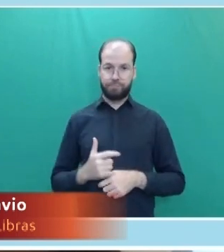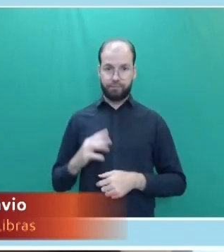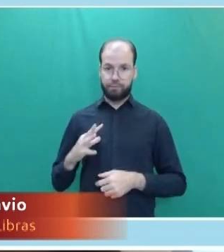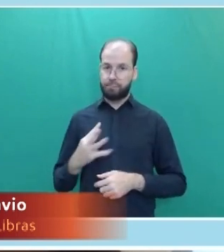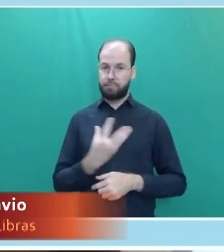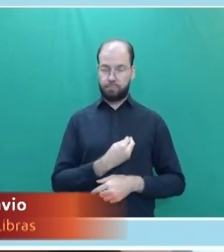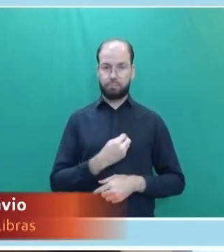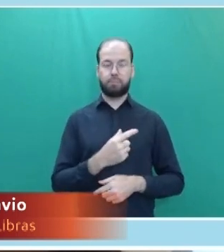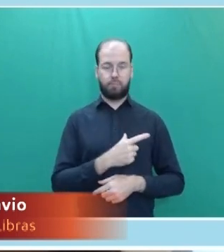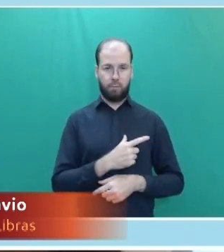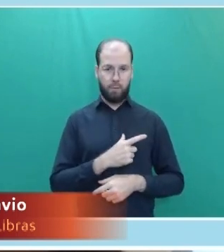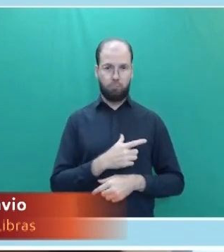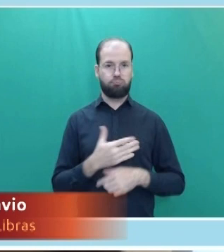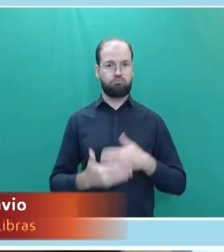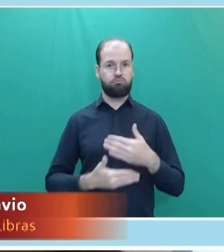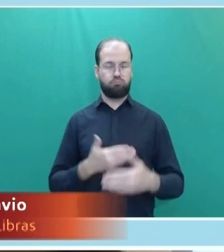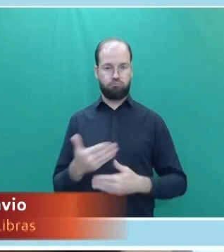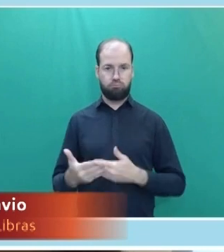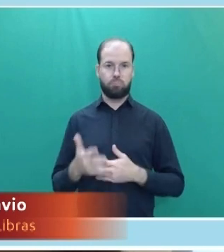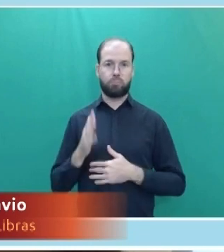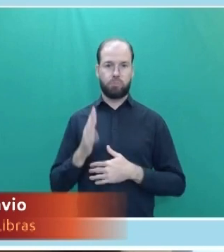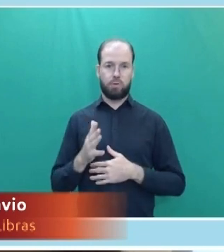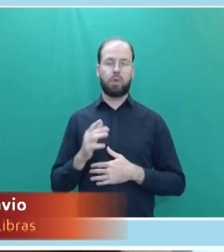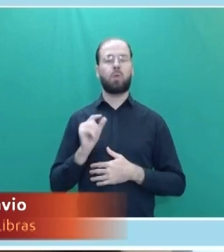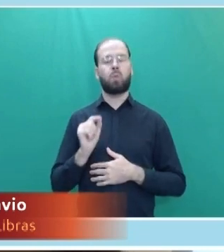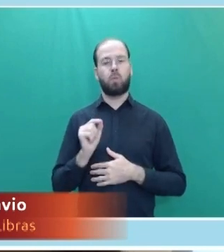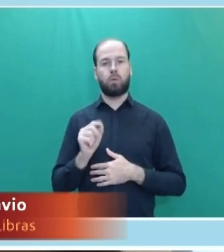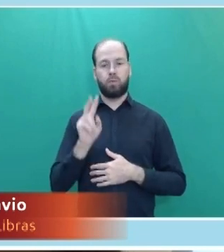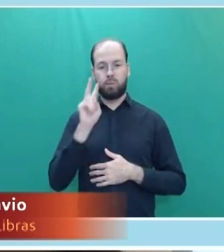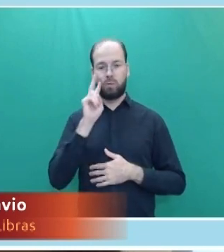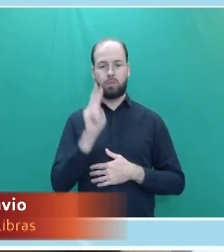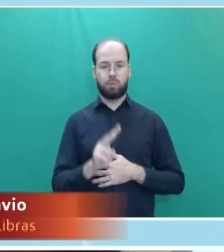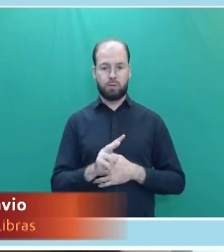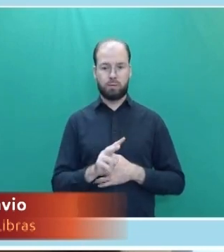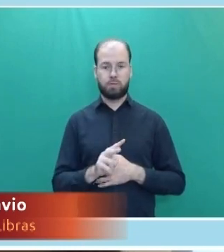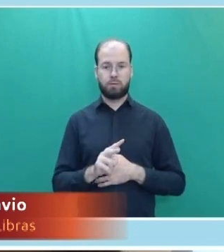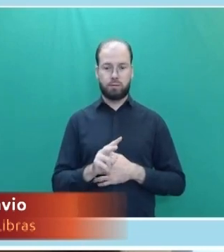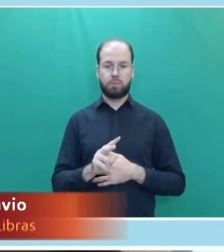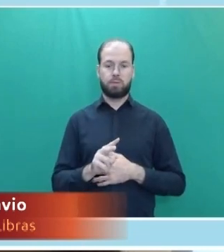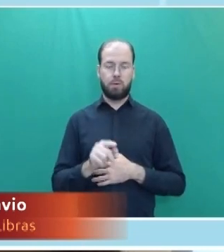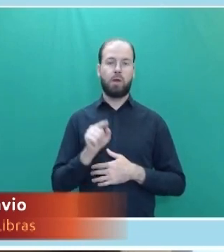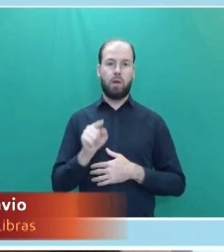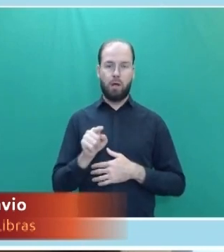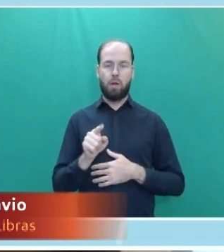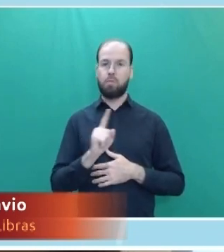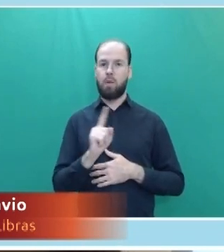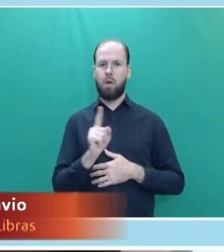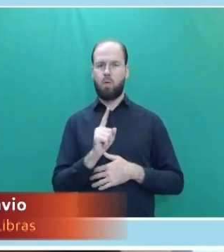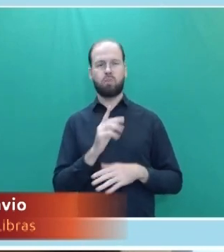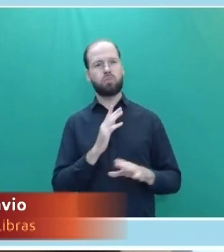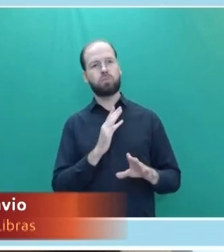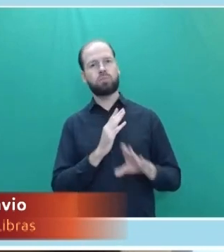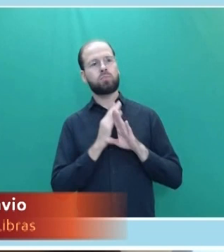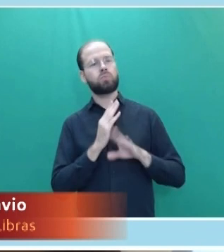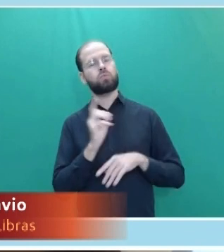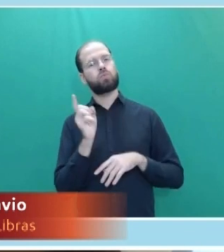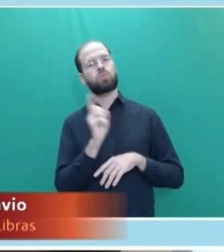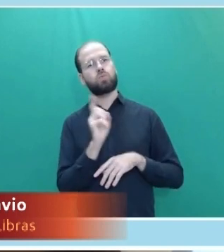grau de passabilidade, né? Ou seja, que assim que você olha, você não identifica de cara que são pessoas